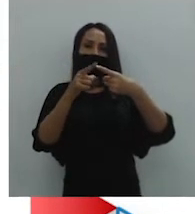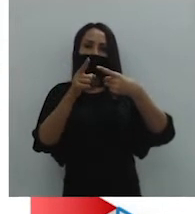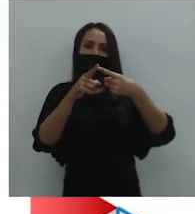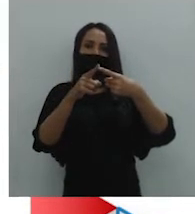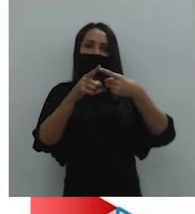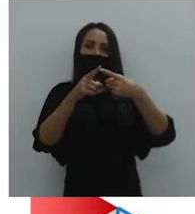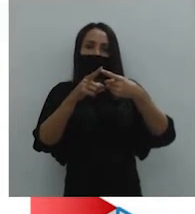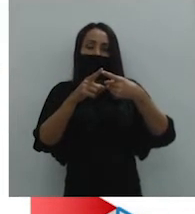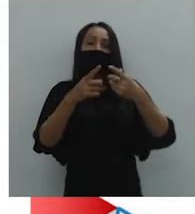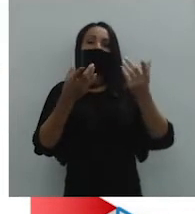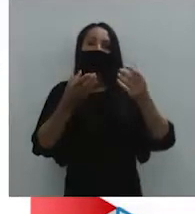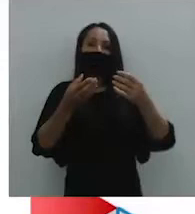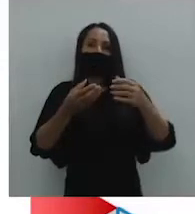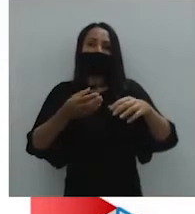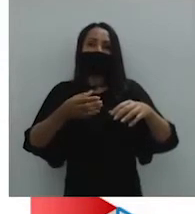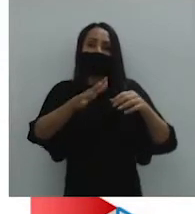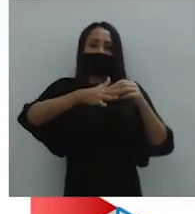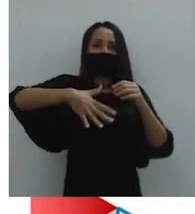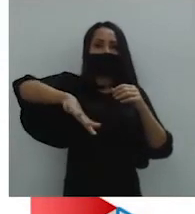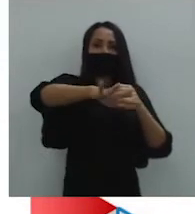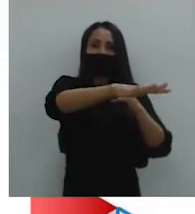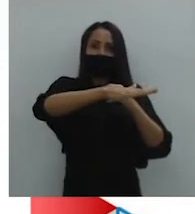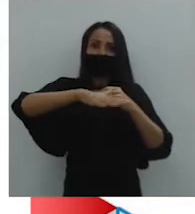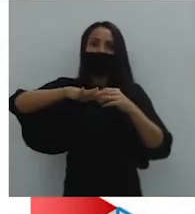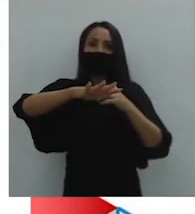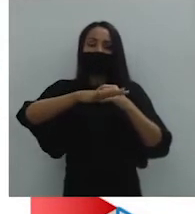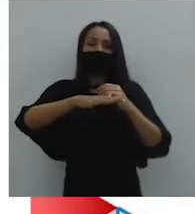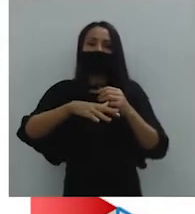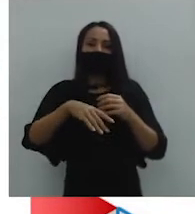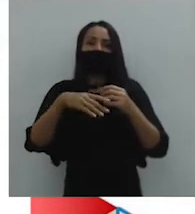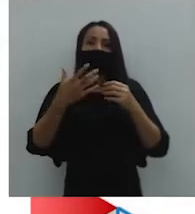o exemplo dos oceanos, certo? Que são